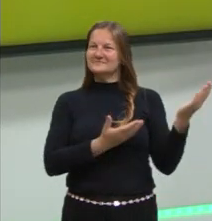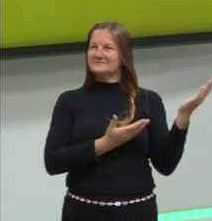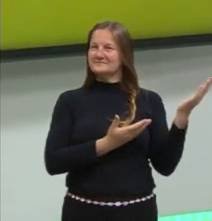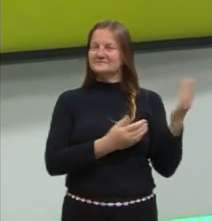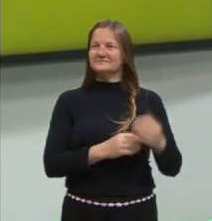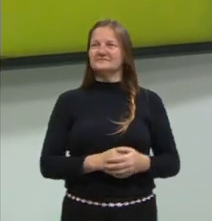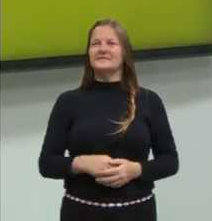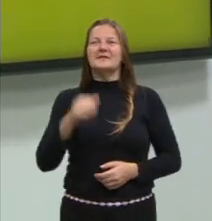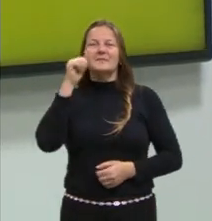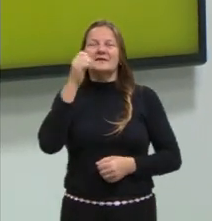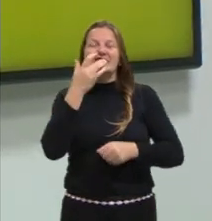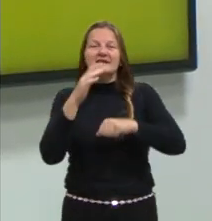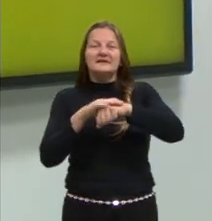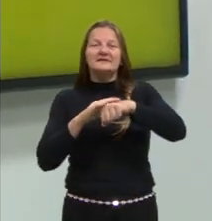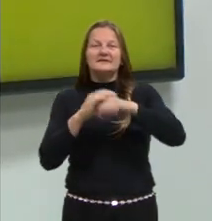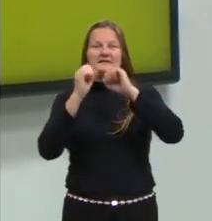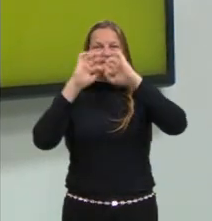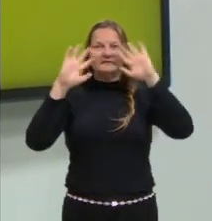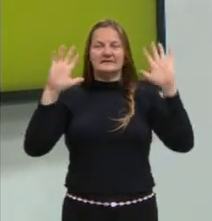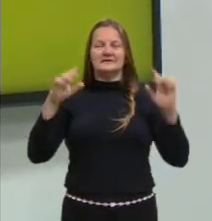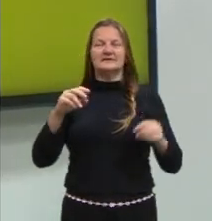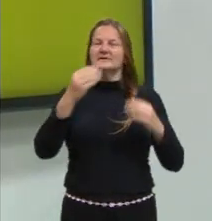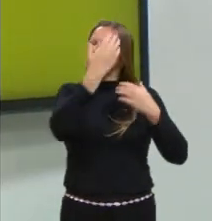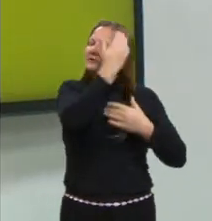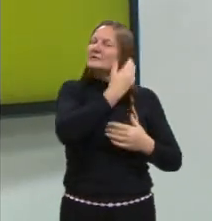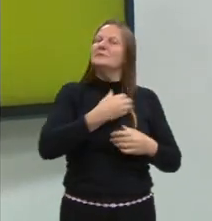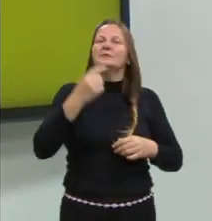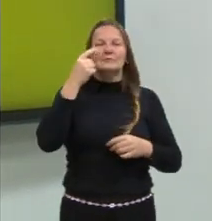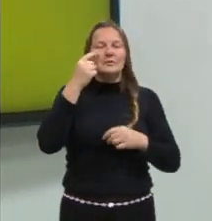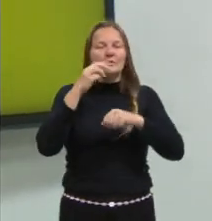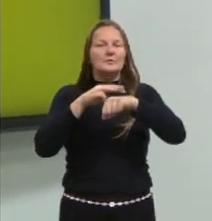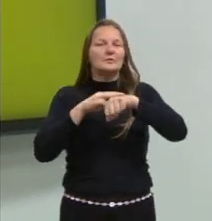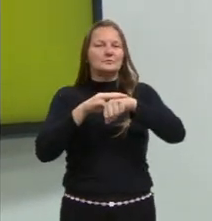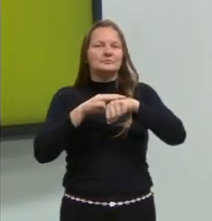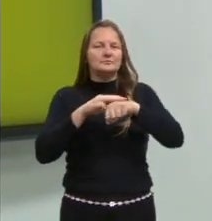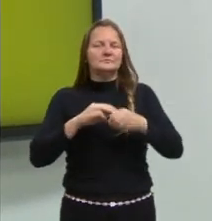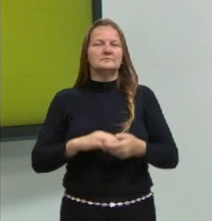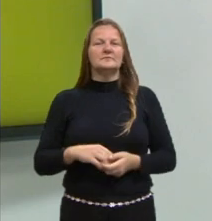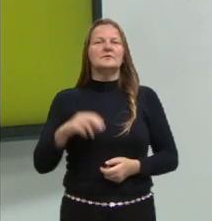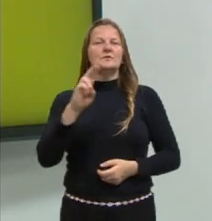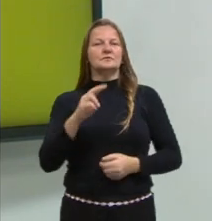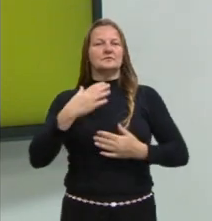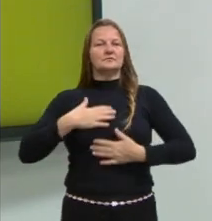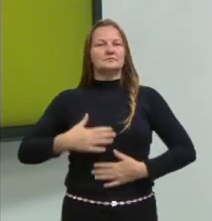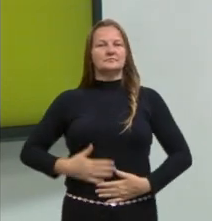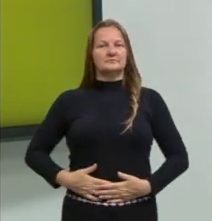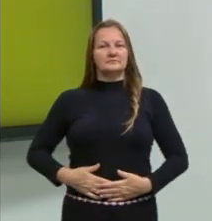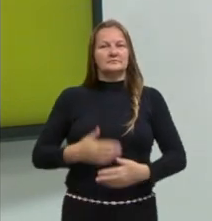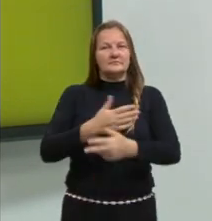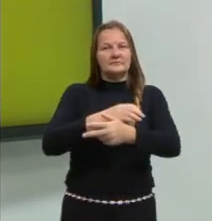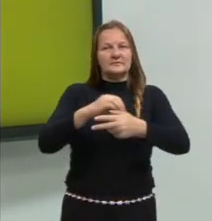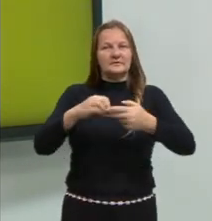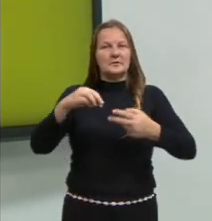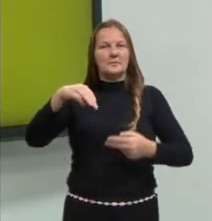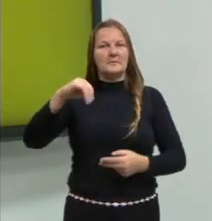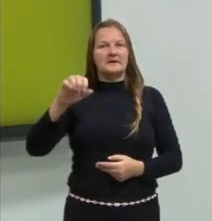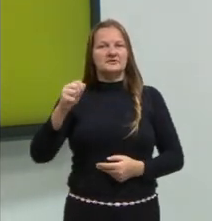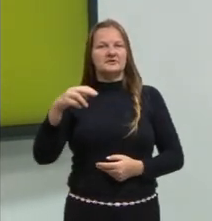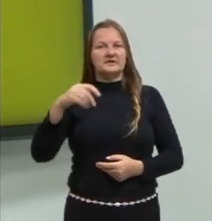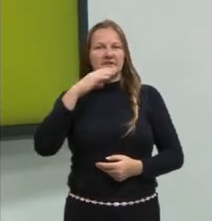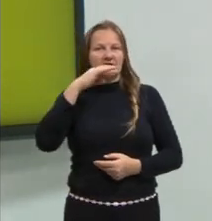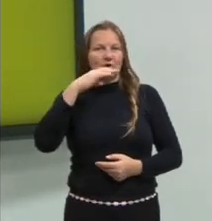sou uma mulher branca de pele clara cabelos e olhos castanhos Estou vestindo a camiseta do prédio aí na cor Magenta